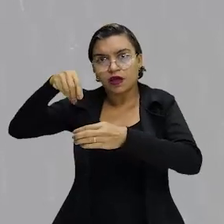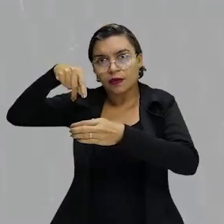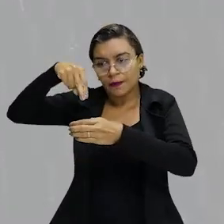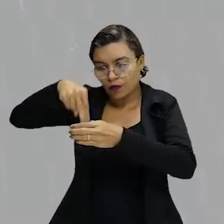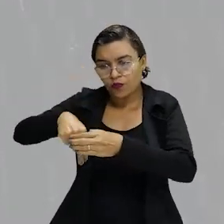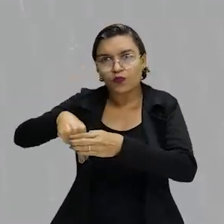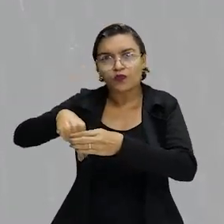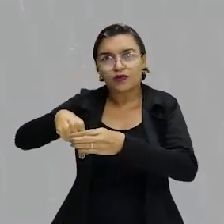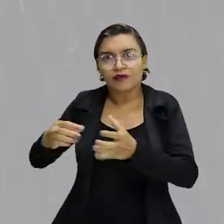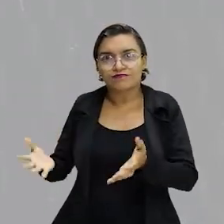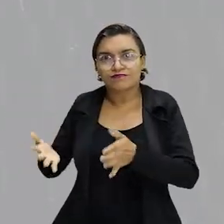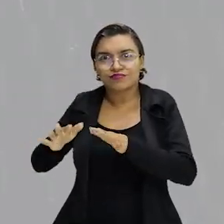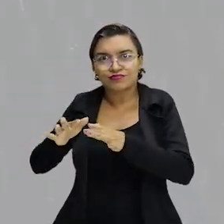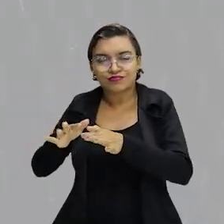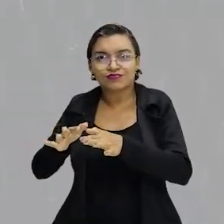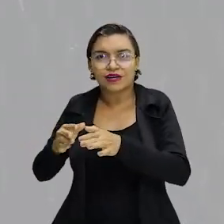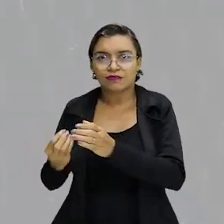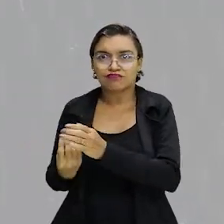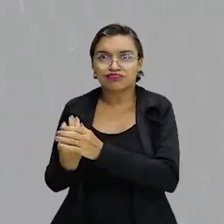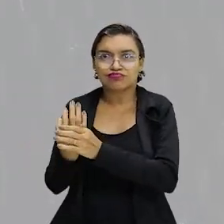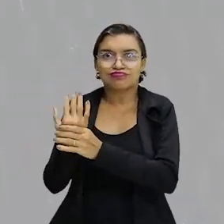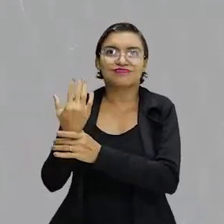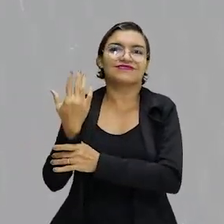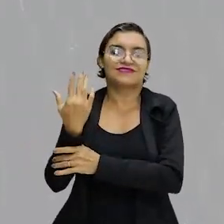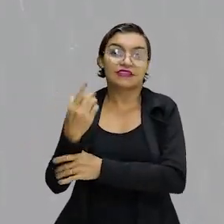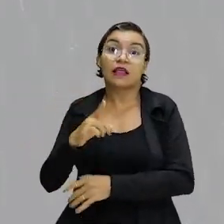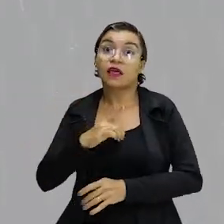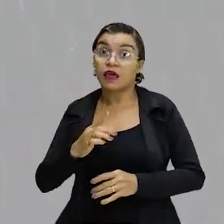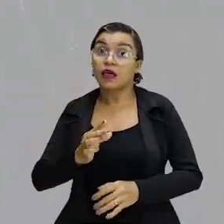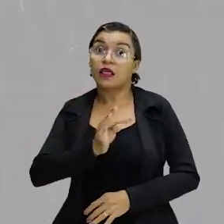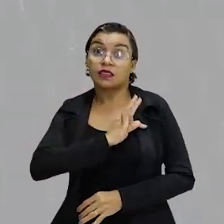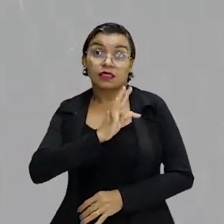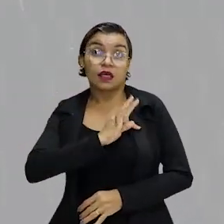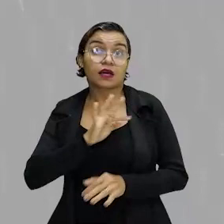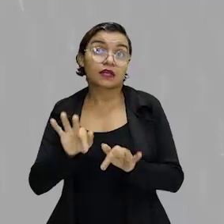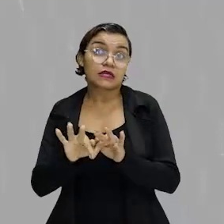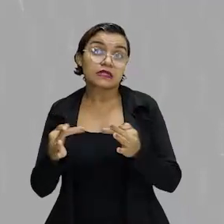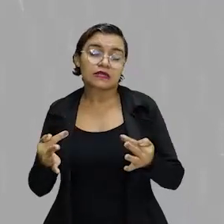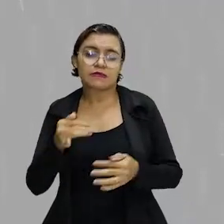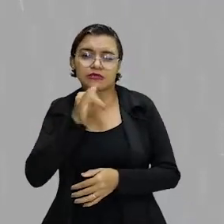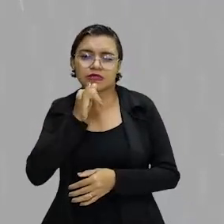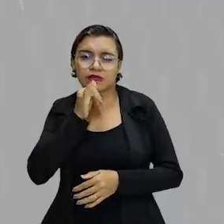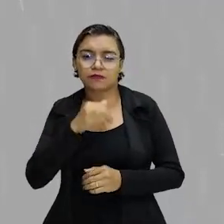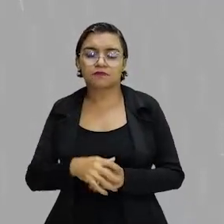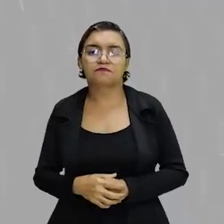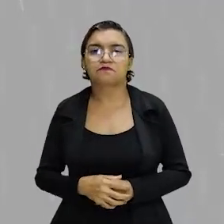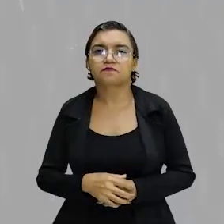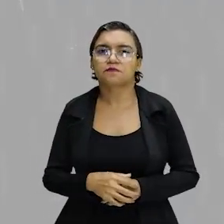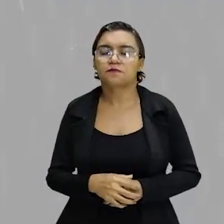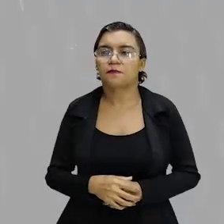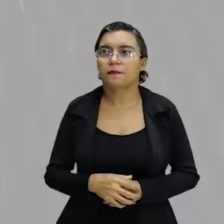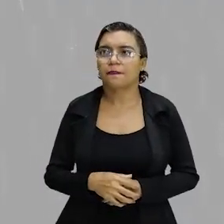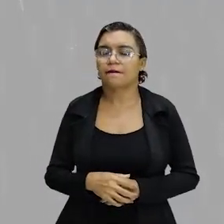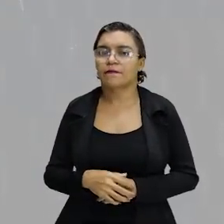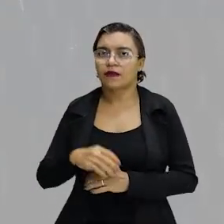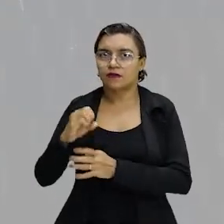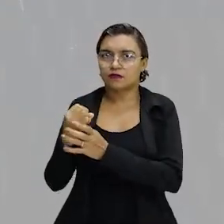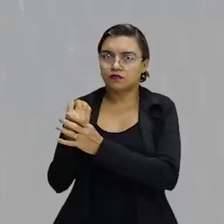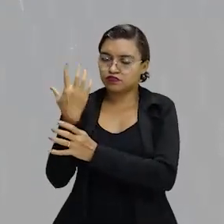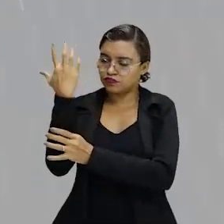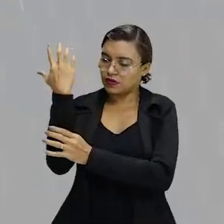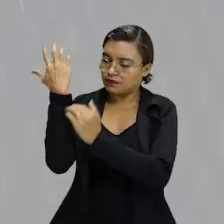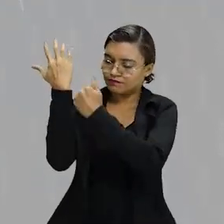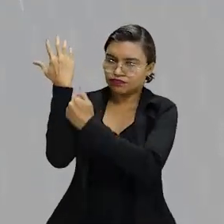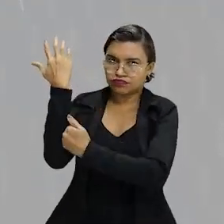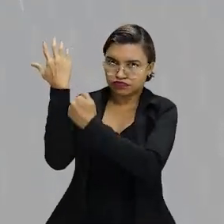certo? Existe até uma técnica que é muito simples. O cara raspa, por exemplo, um pedaço do galinho dessa